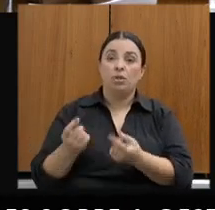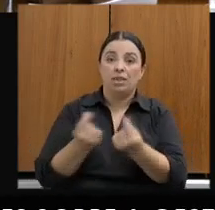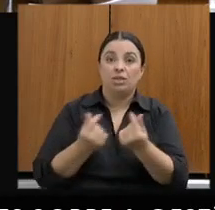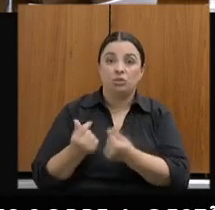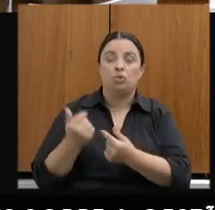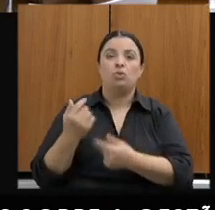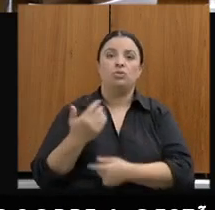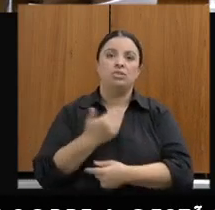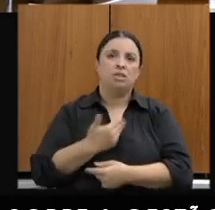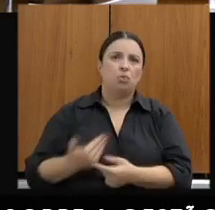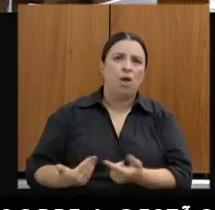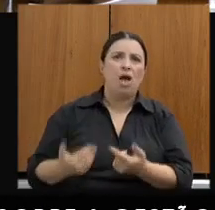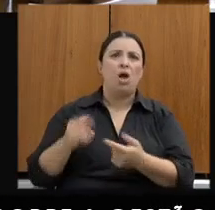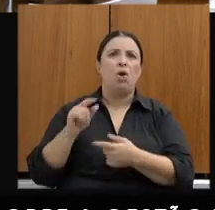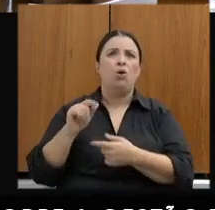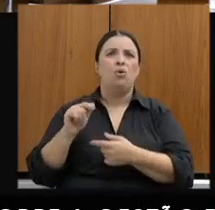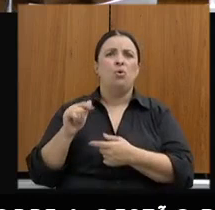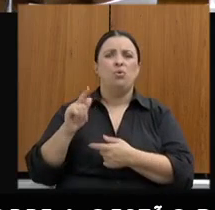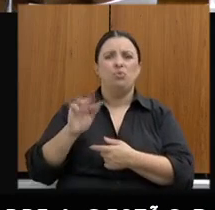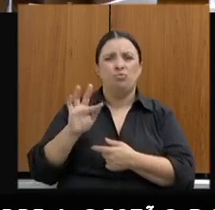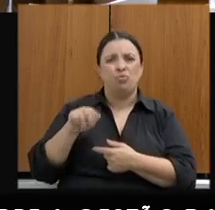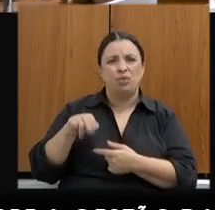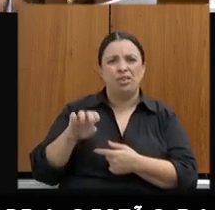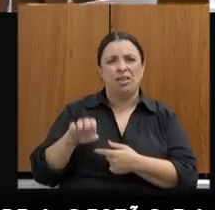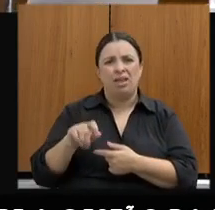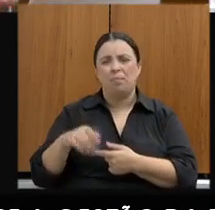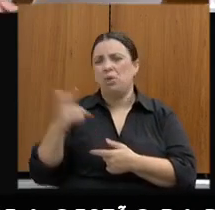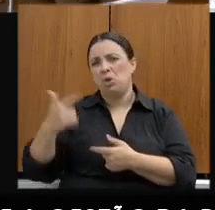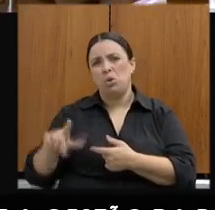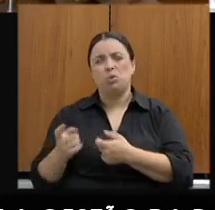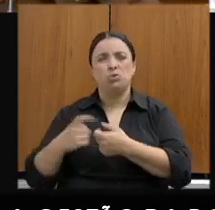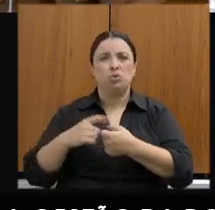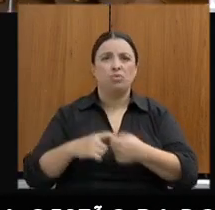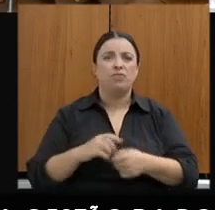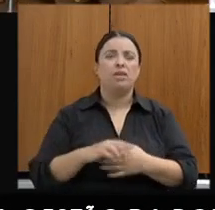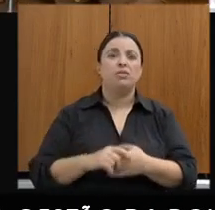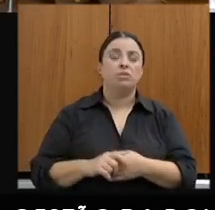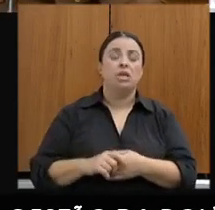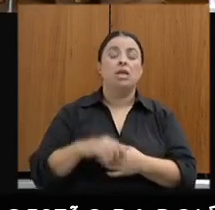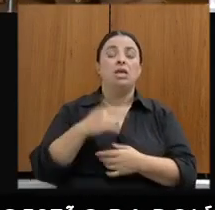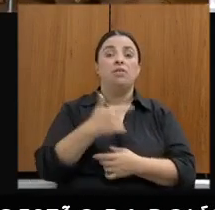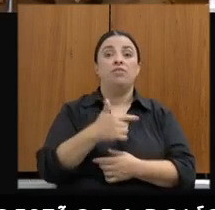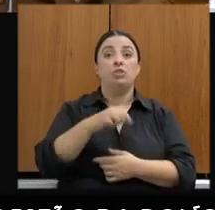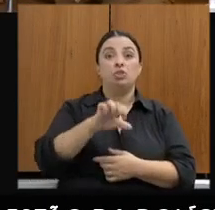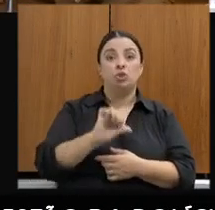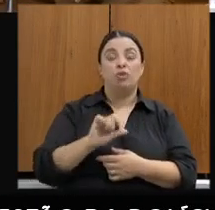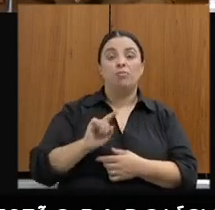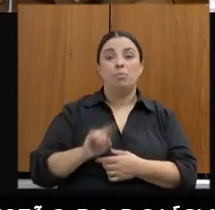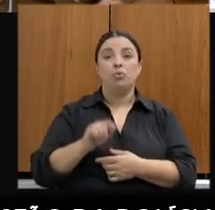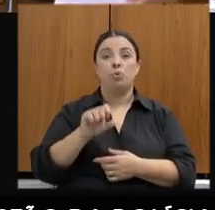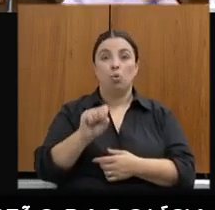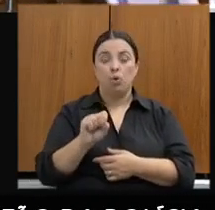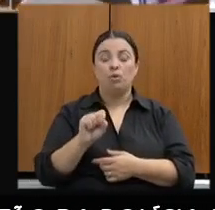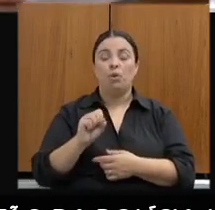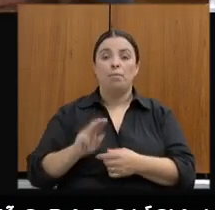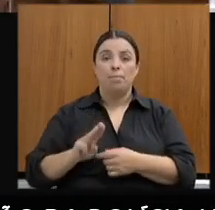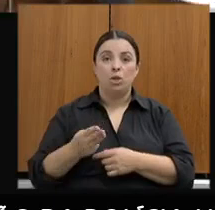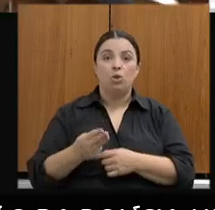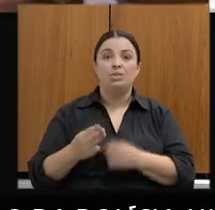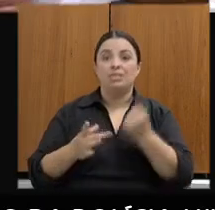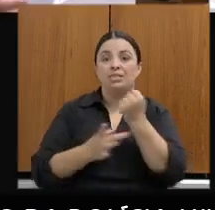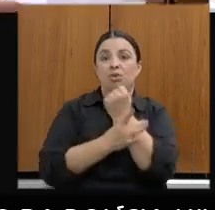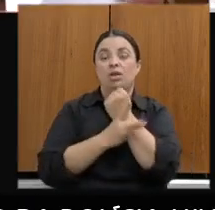conversa eu tenho de ajustamento de Conduta que é um taque né de 29 Quantos milhões da seguradora Líder que tá ajudando a